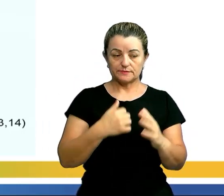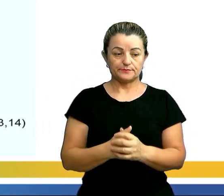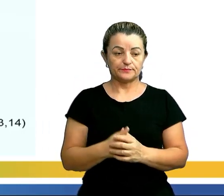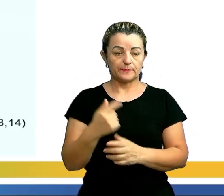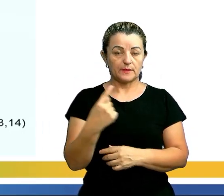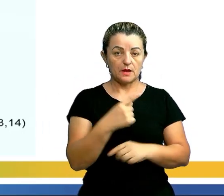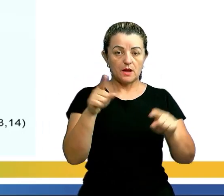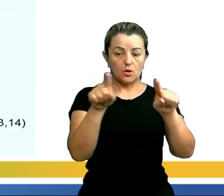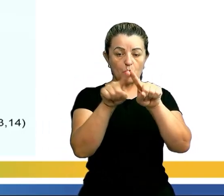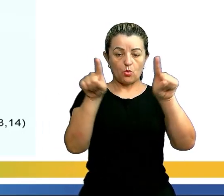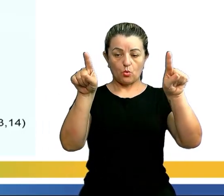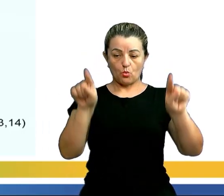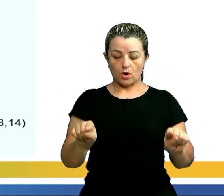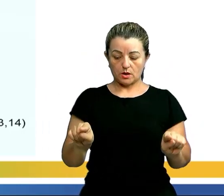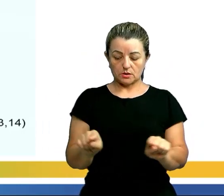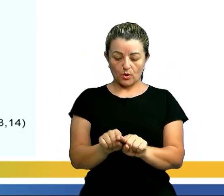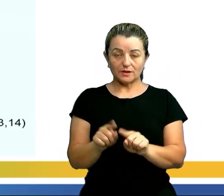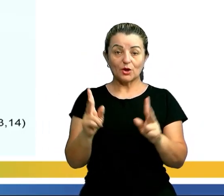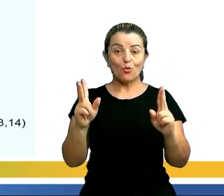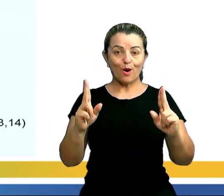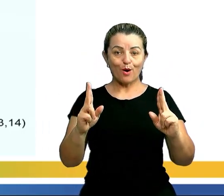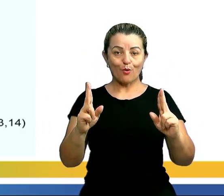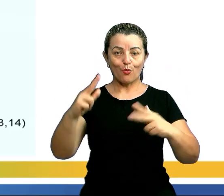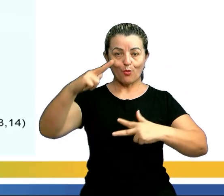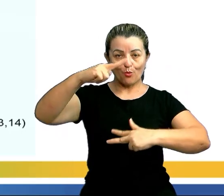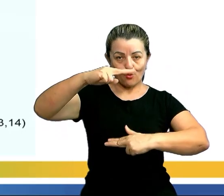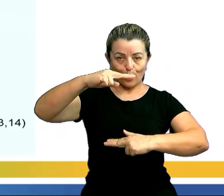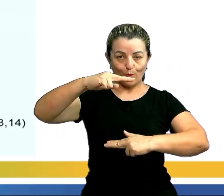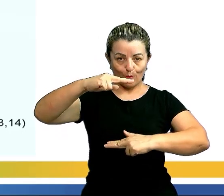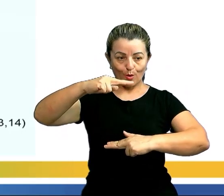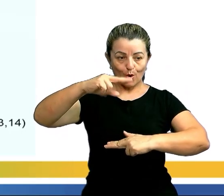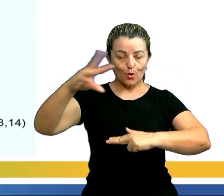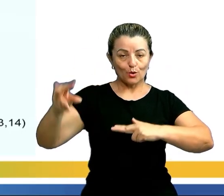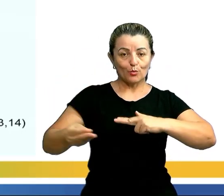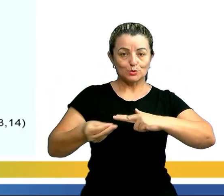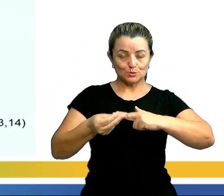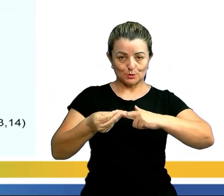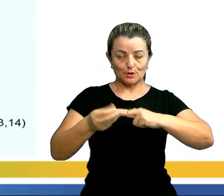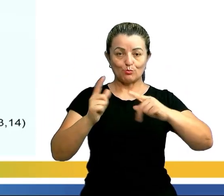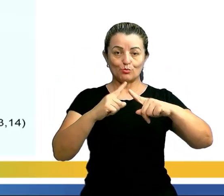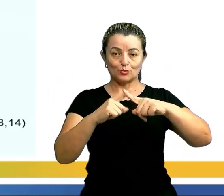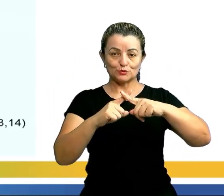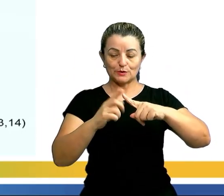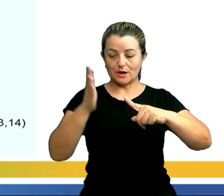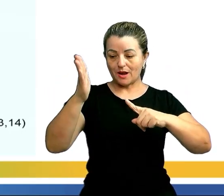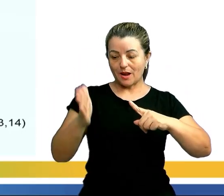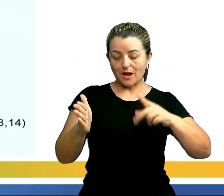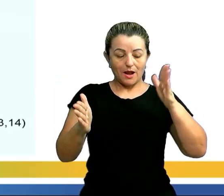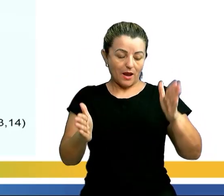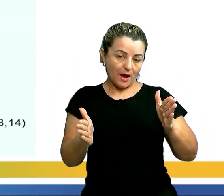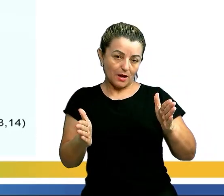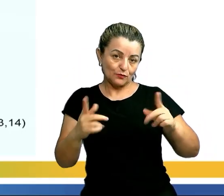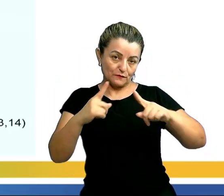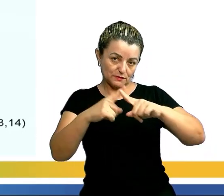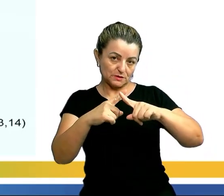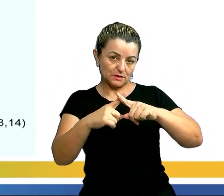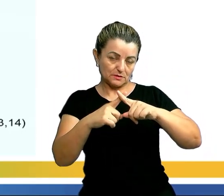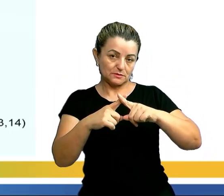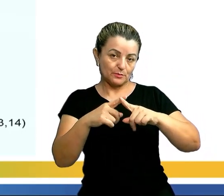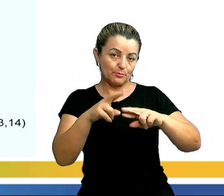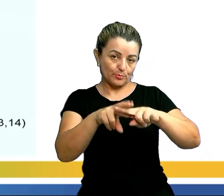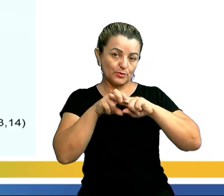quadrado, lados iguais, se eu quiser calcular o que eu posso colocar aqui dentro, é multiplicar lado vezes lado. Por isso que é